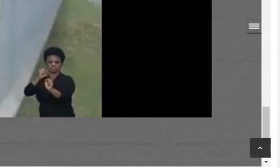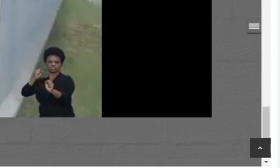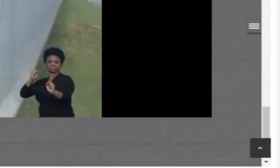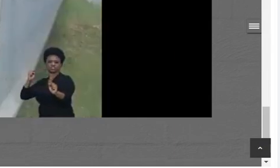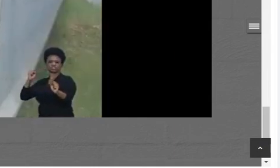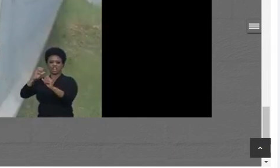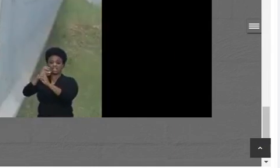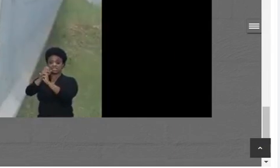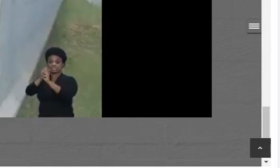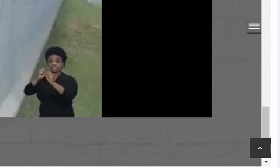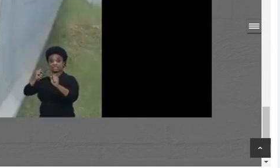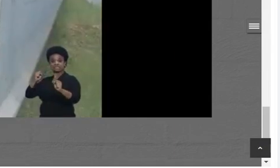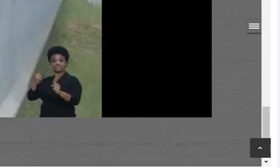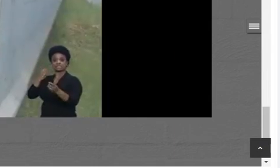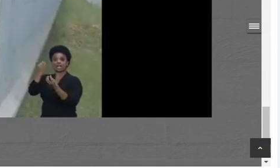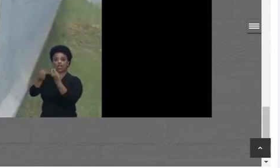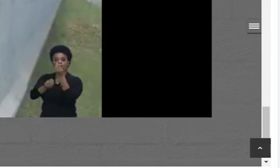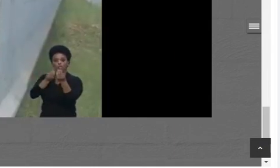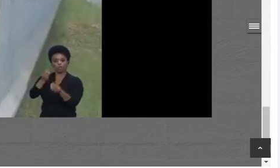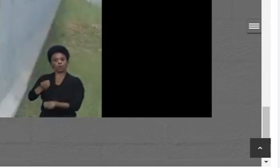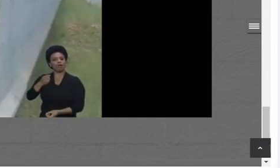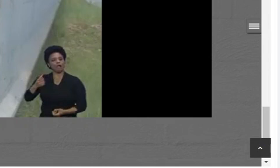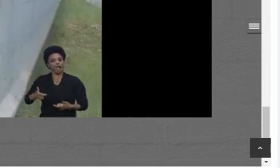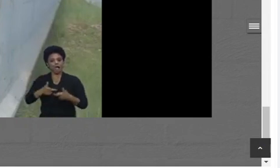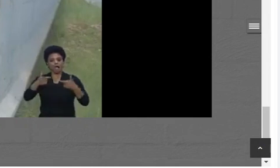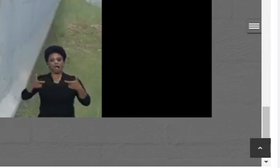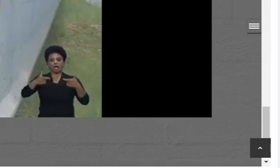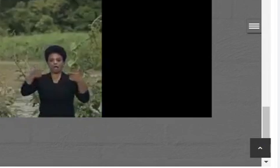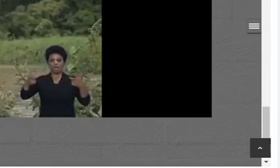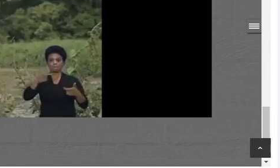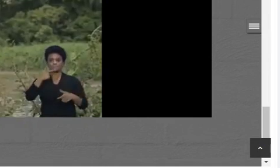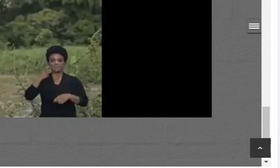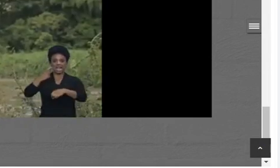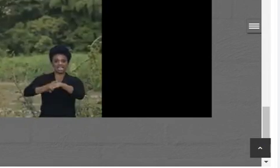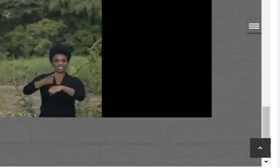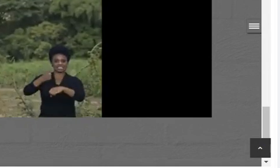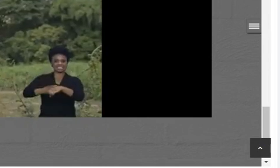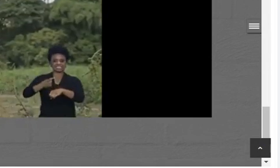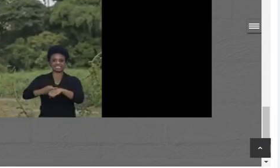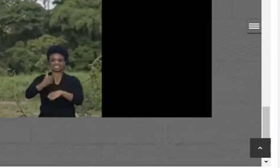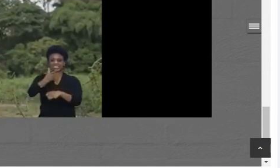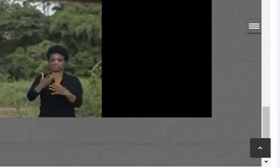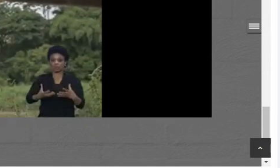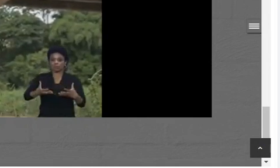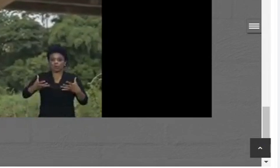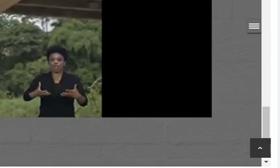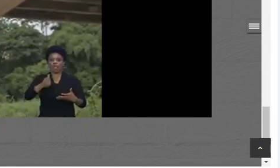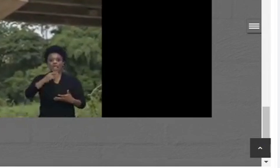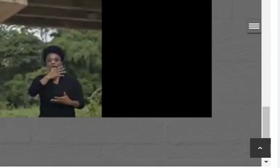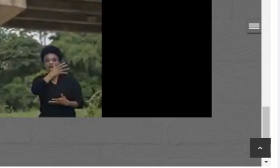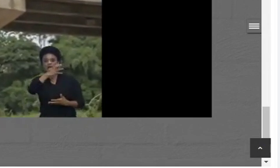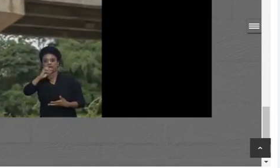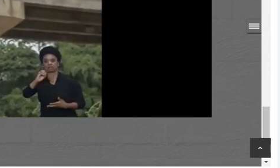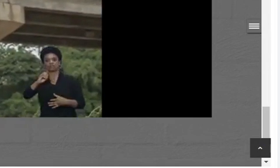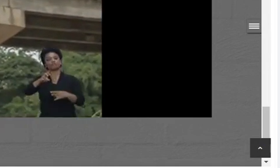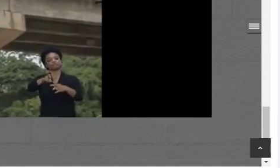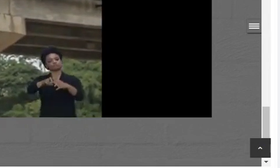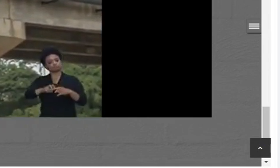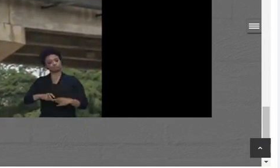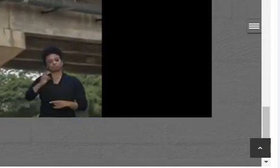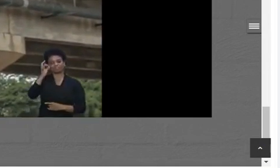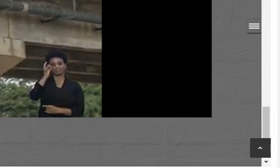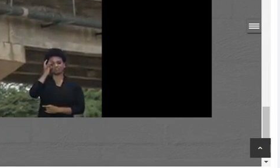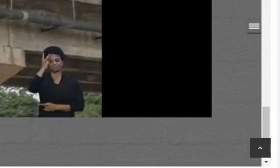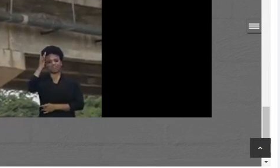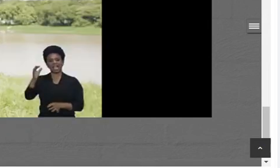macacos hidráulicos. Isso faz com que aumenta muito a resistência da peça sem ter um grande volume de aço. Então é uma maneira de facilitar